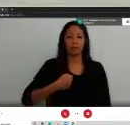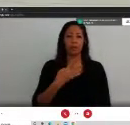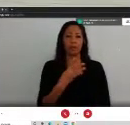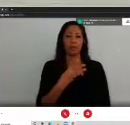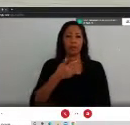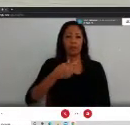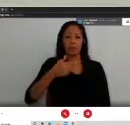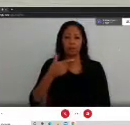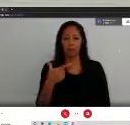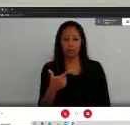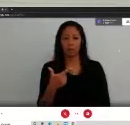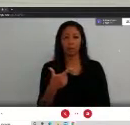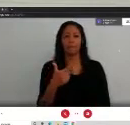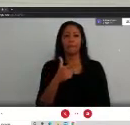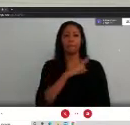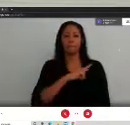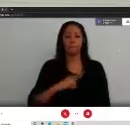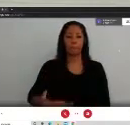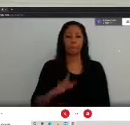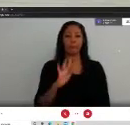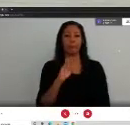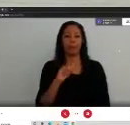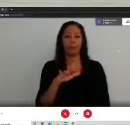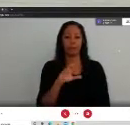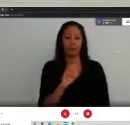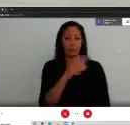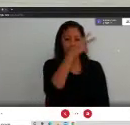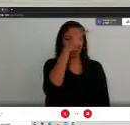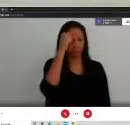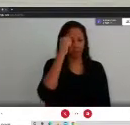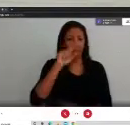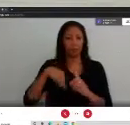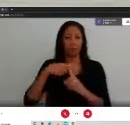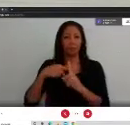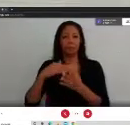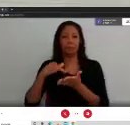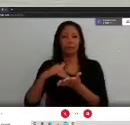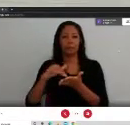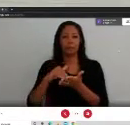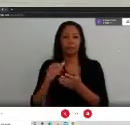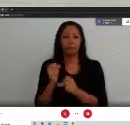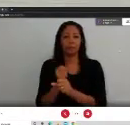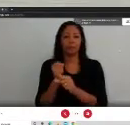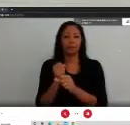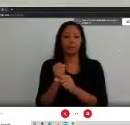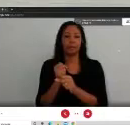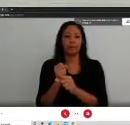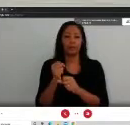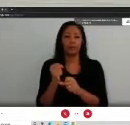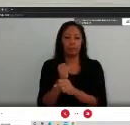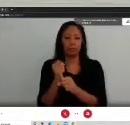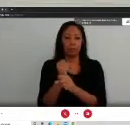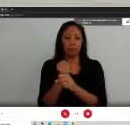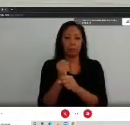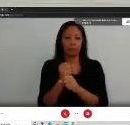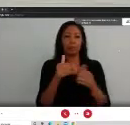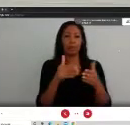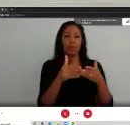Municipal, extensiva Secretaria Municipal de Obras, solicita a construção de uma academia da melhor idade e